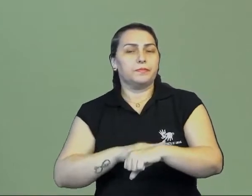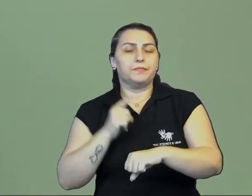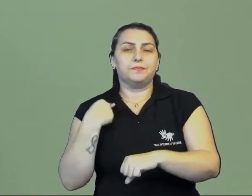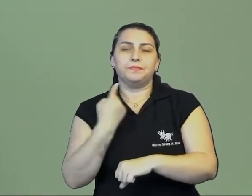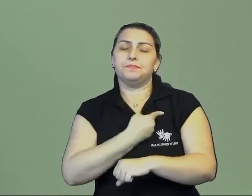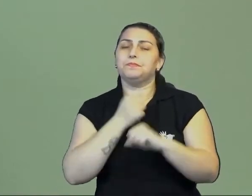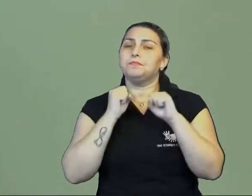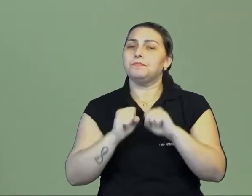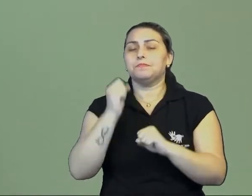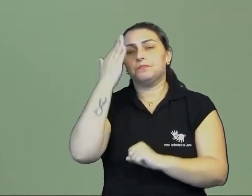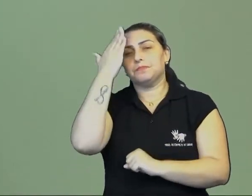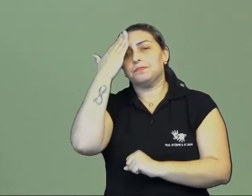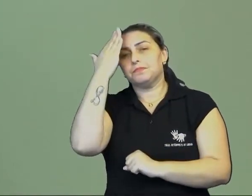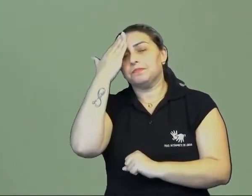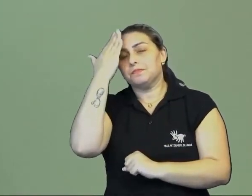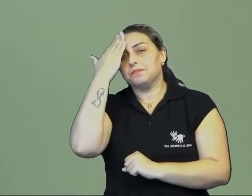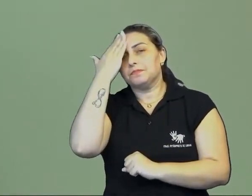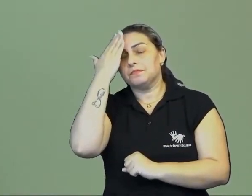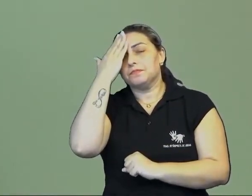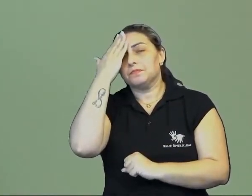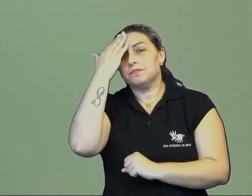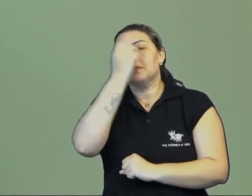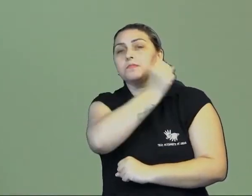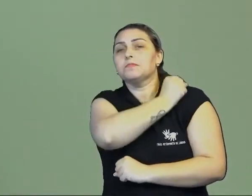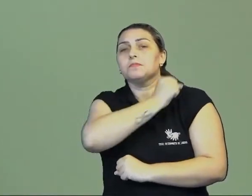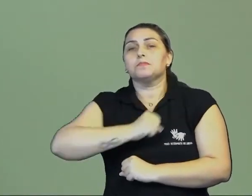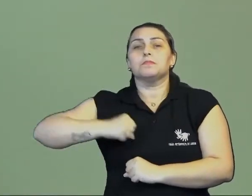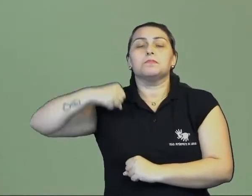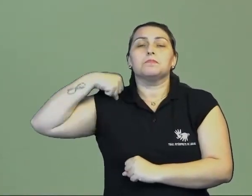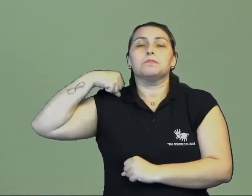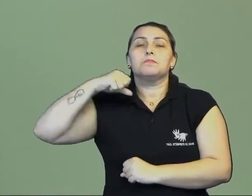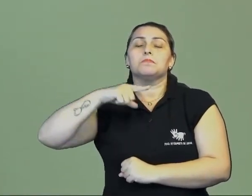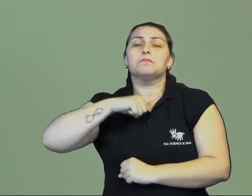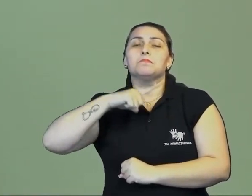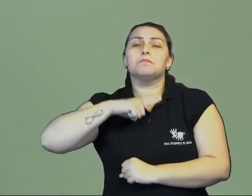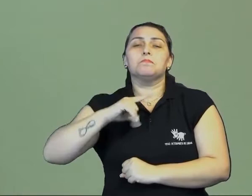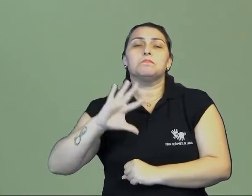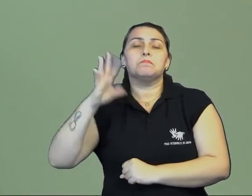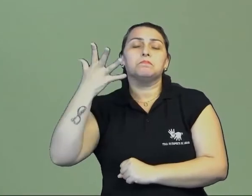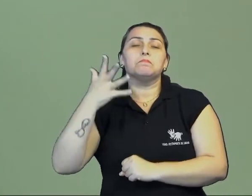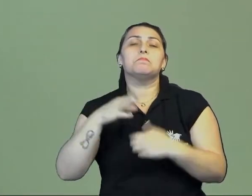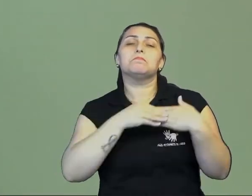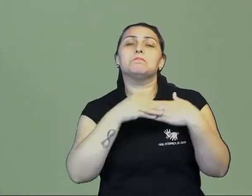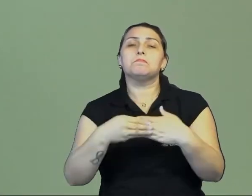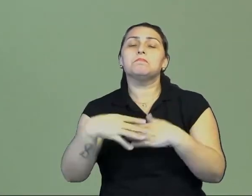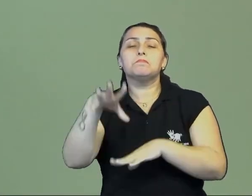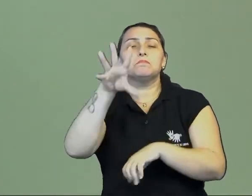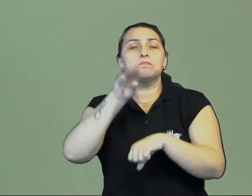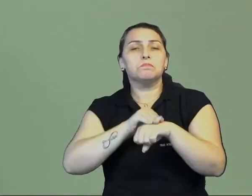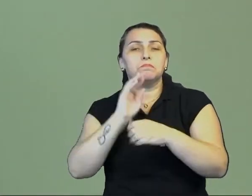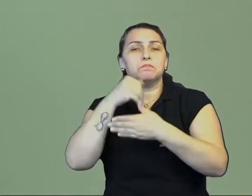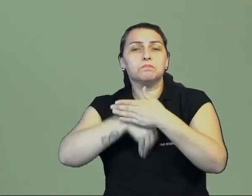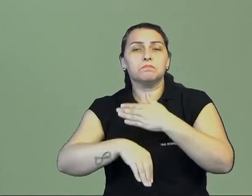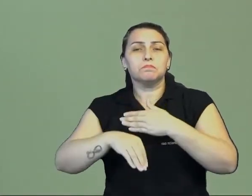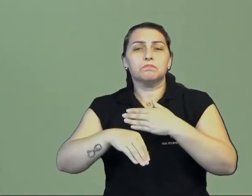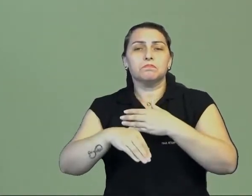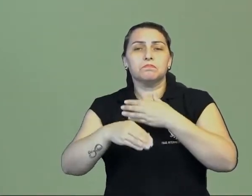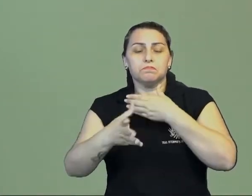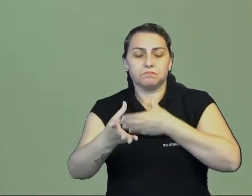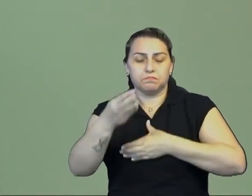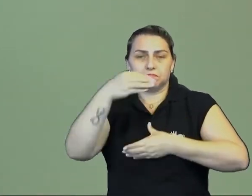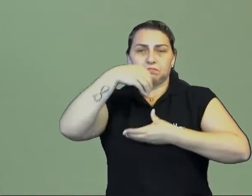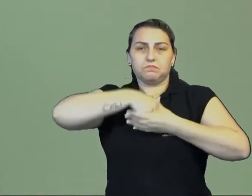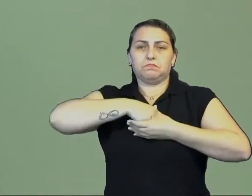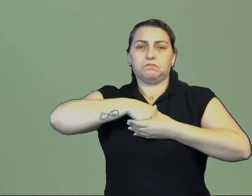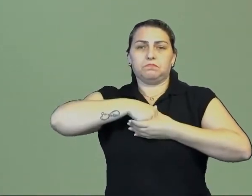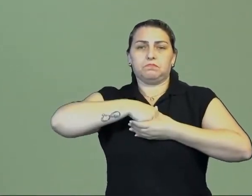gente poder compreender que quando Sócrates ele entra no cenário, ele vai trazer o conhecimento para dentro do homem, ele faz a